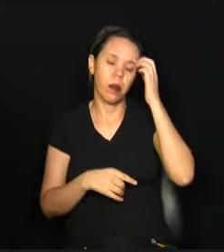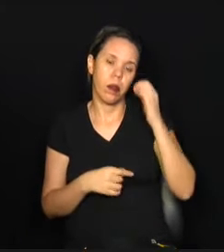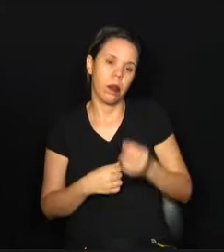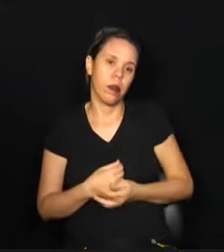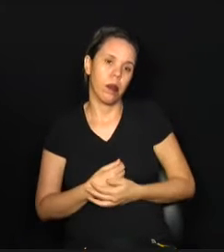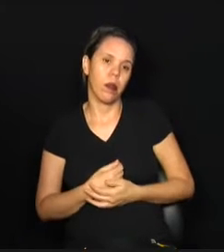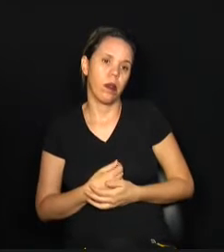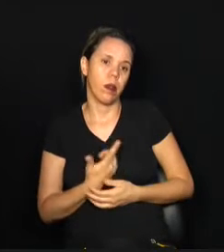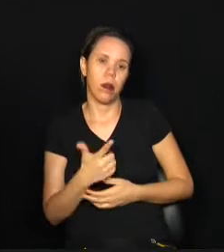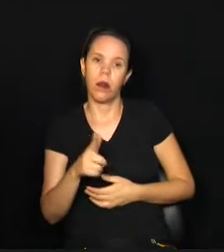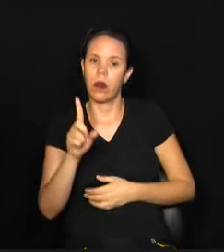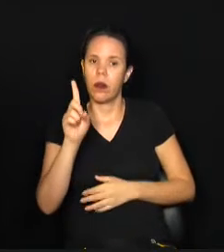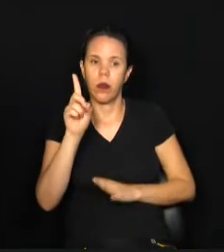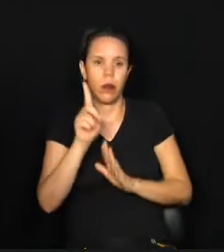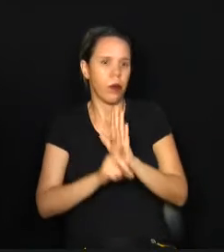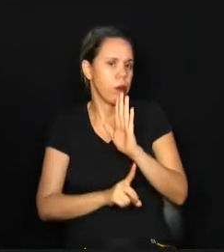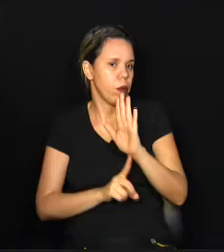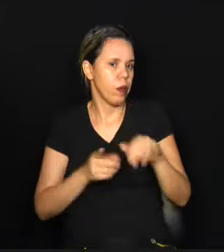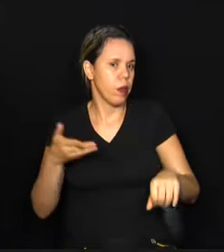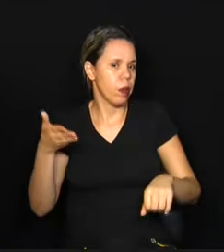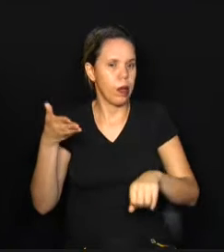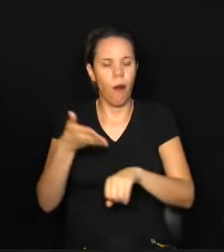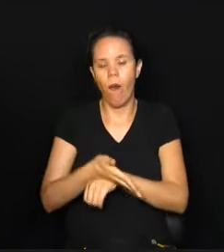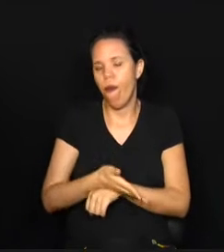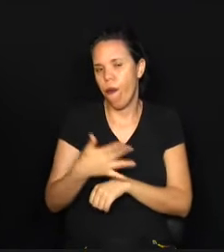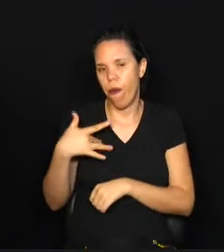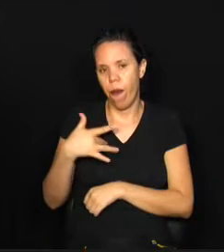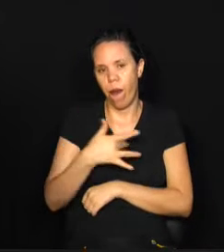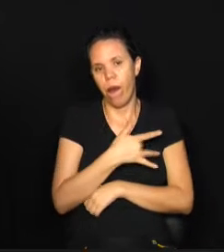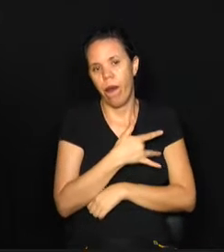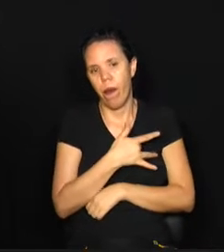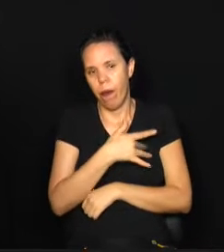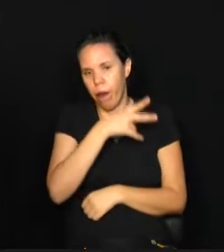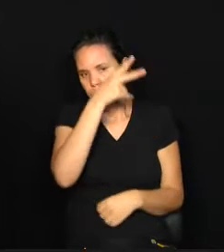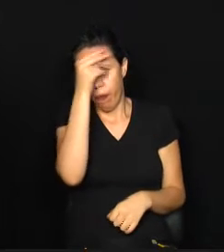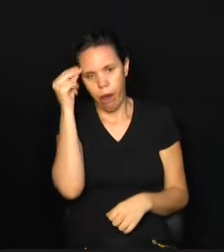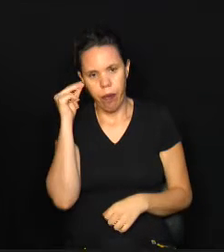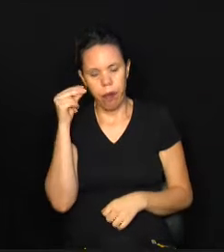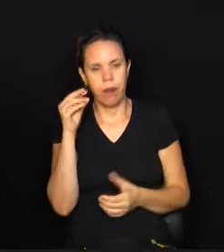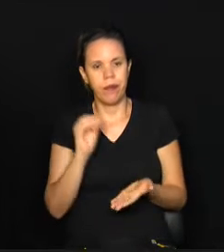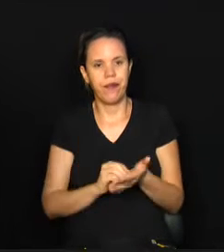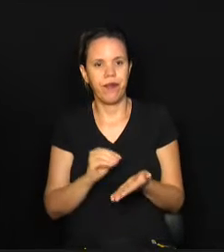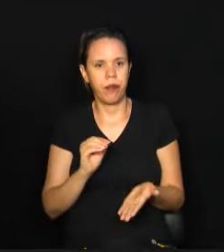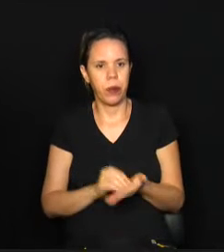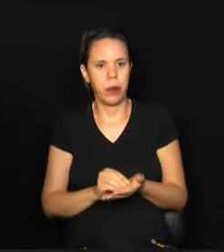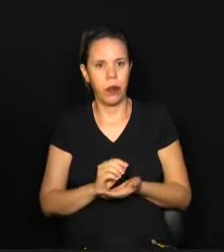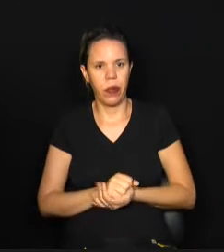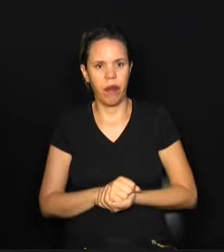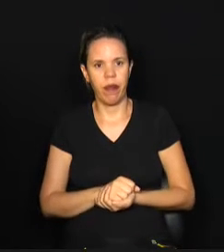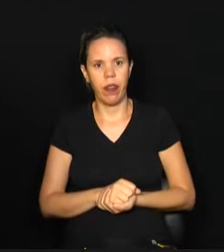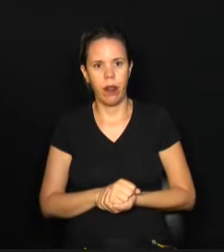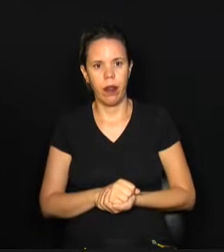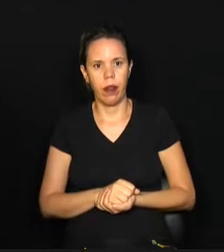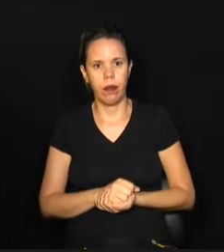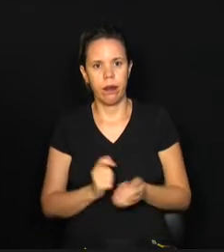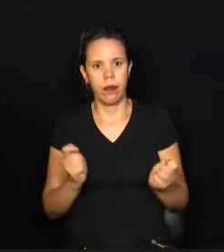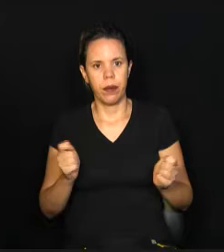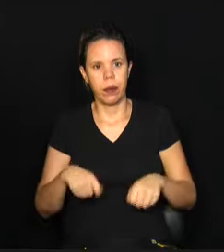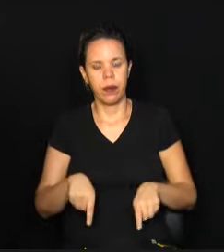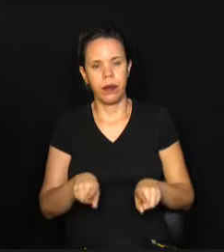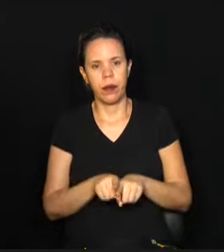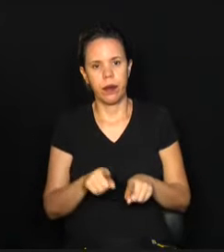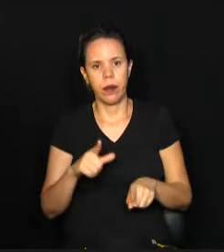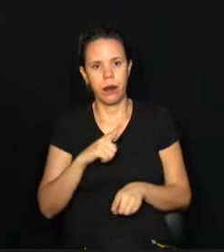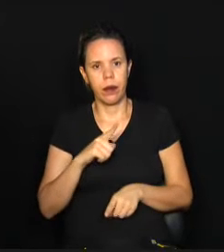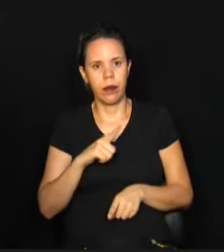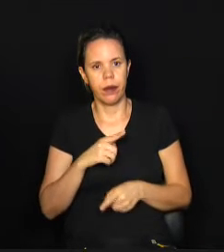o direito de acesso à saúde, né, pública, por falta de condições mesmo